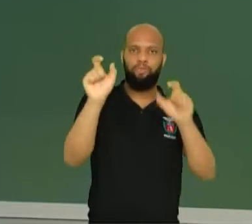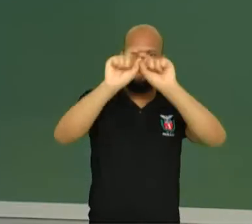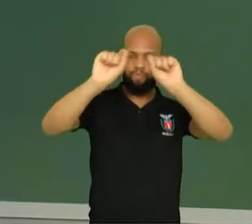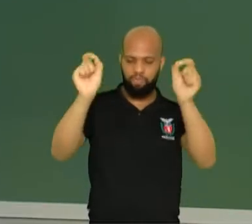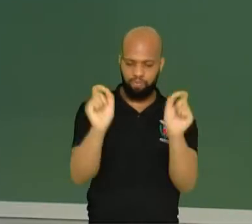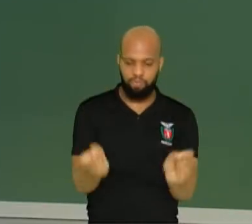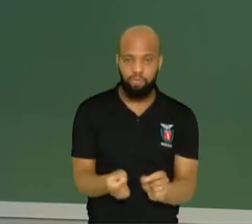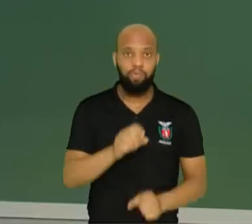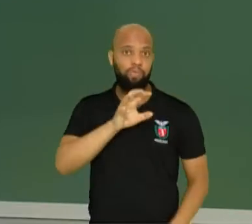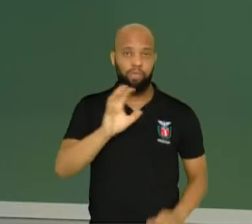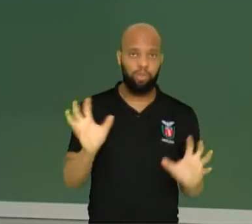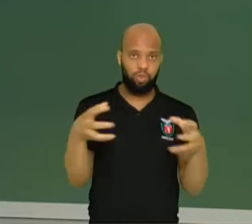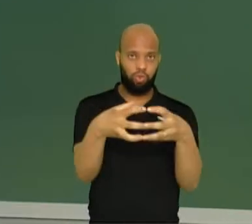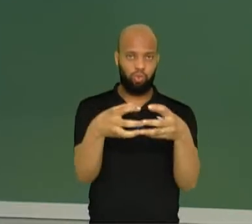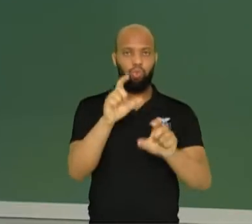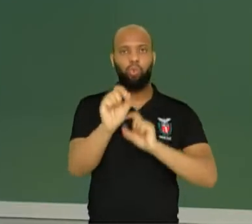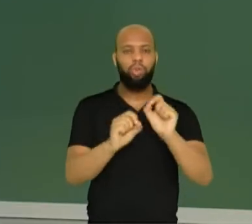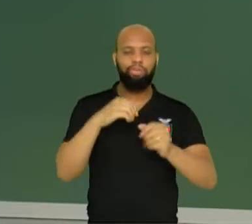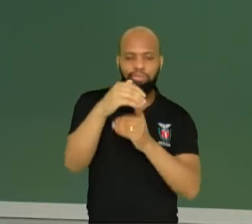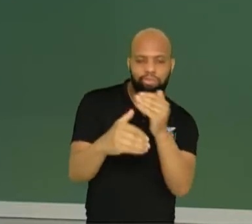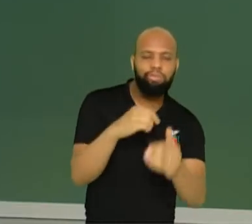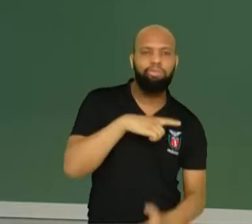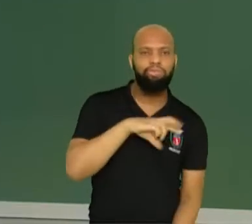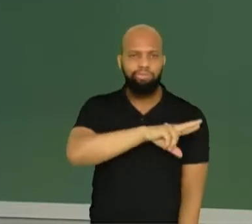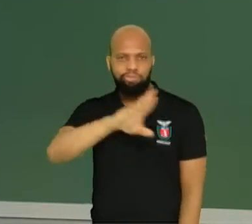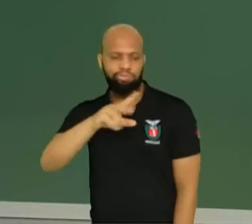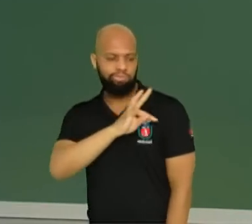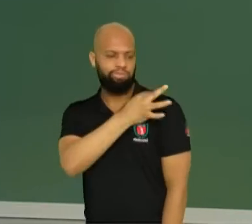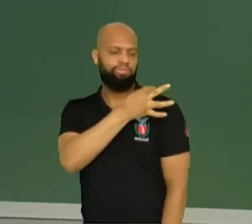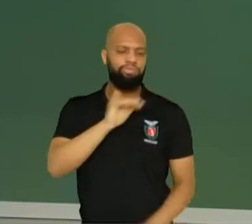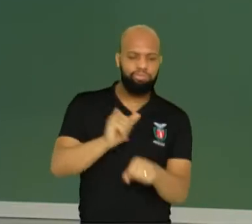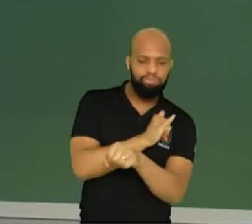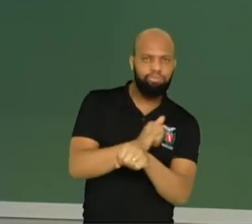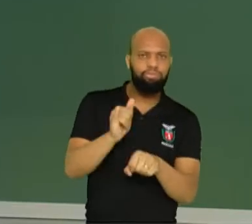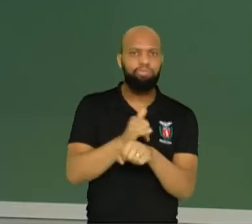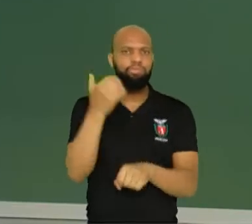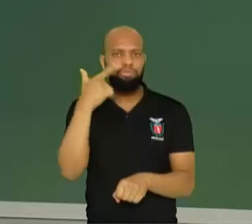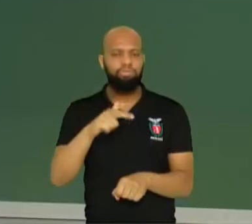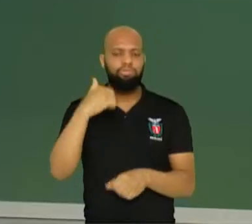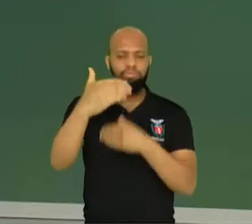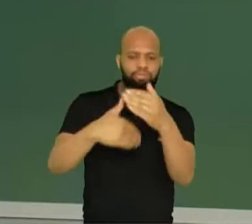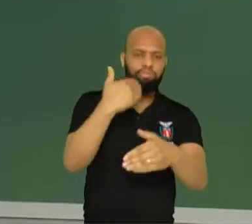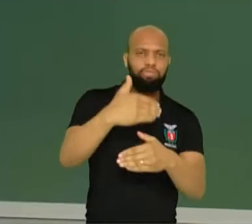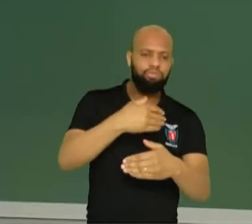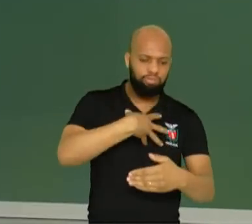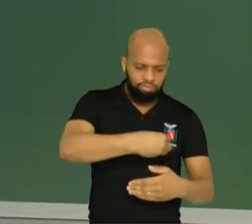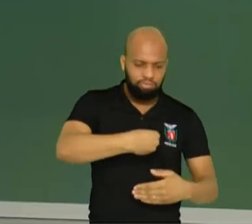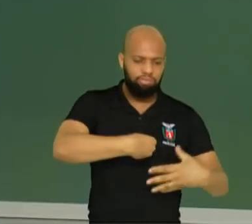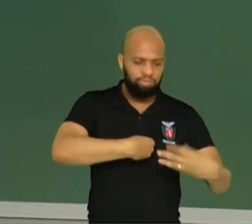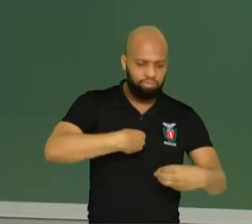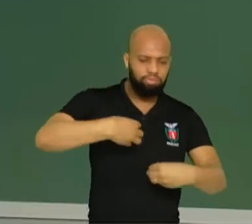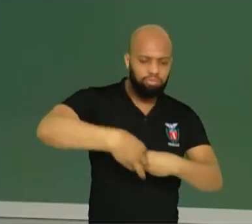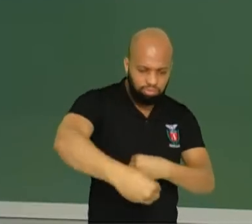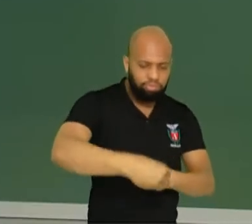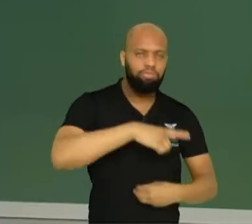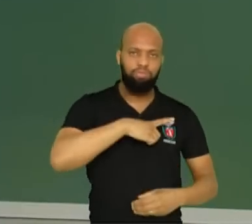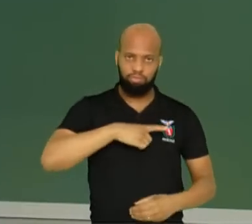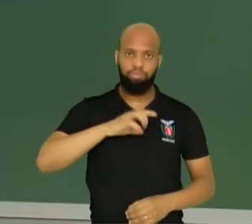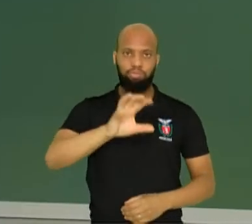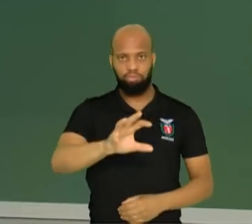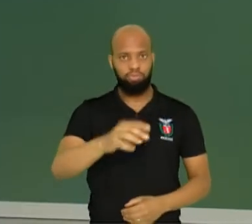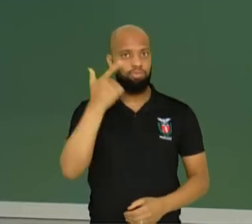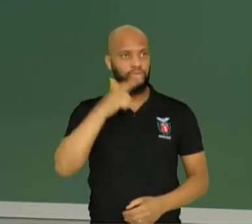esse tipo de grupo, eles desenvolvem várias técnicas para poder disseminar a espécie deles. Então eles cada vez mais